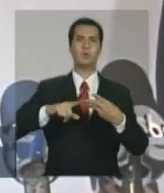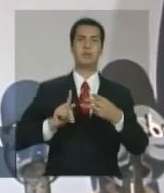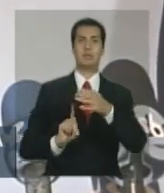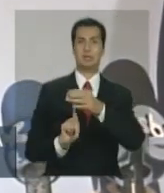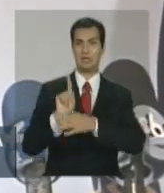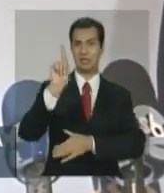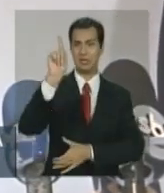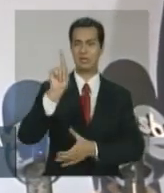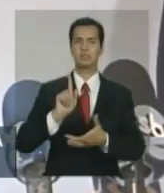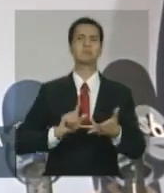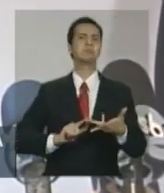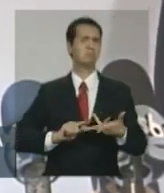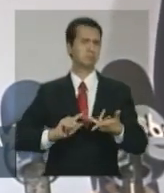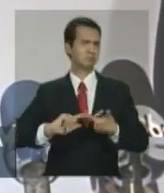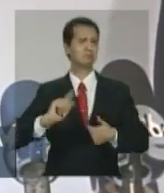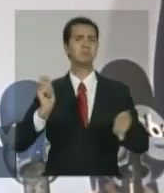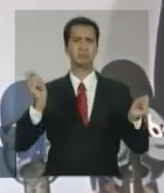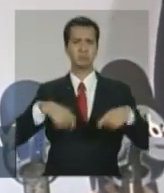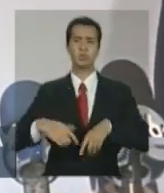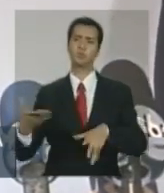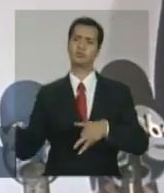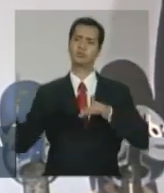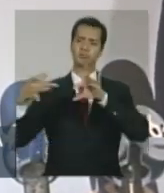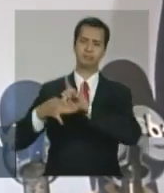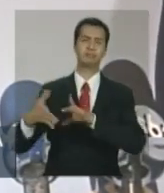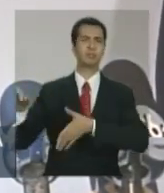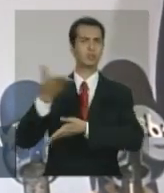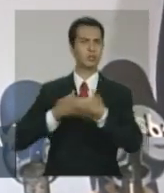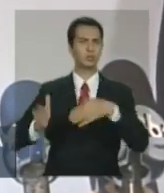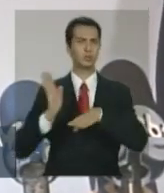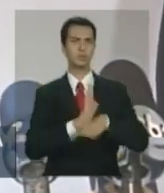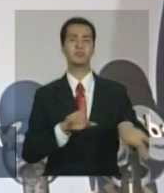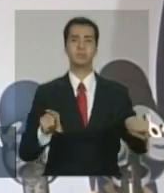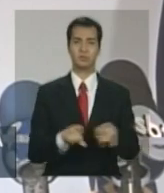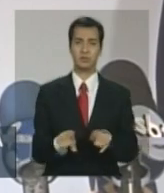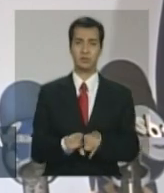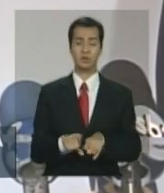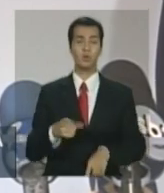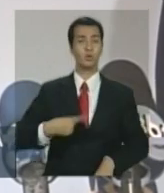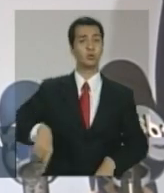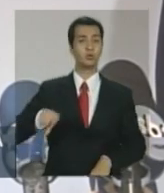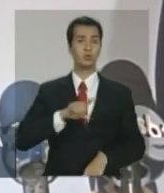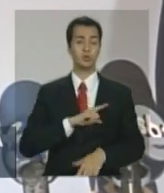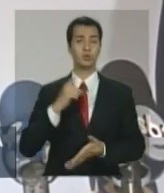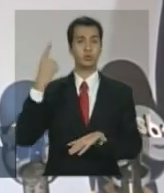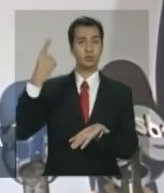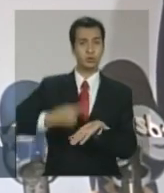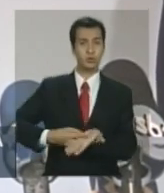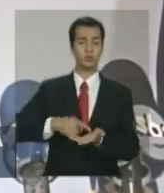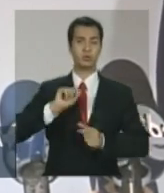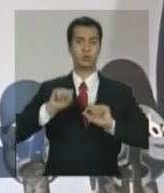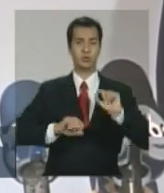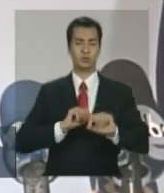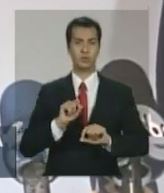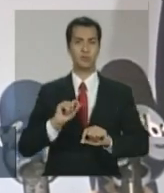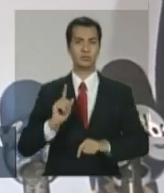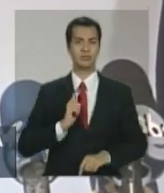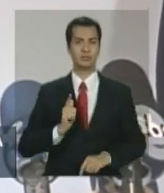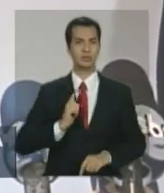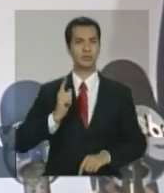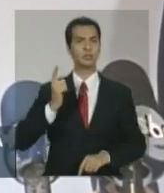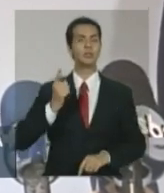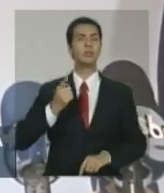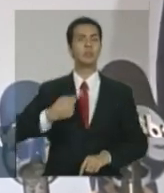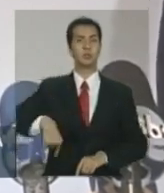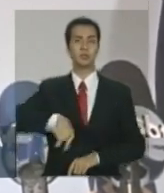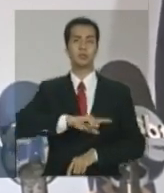Nós fizemos uma ponderação a respeito da nossa,